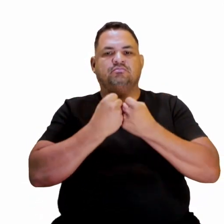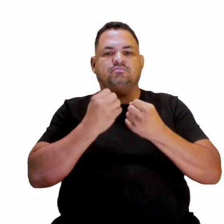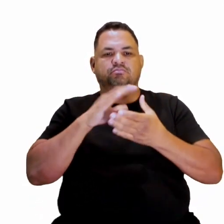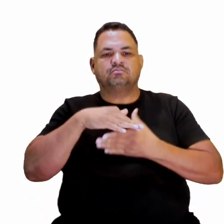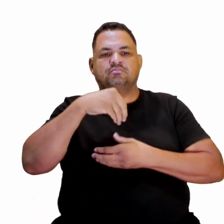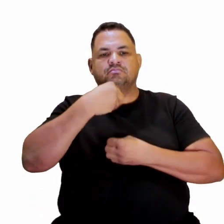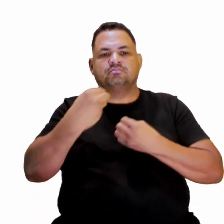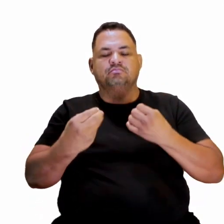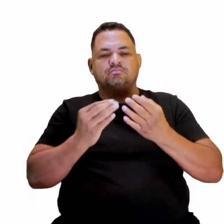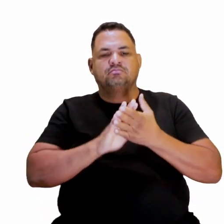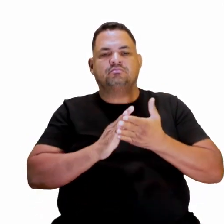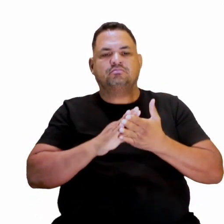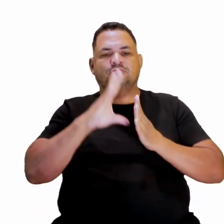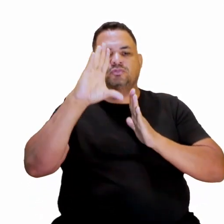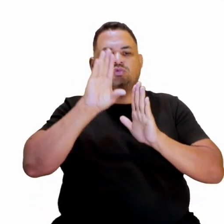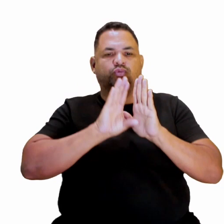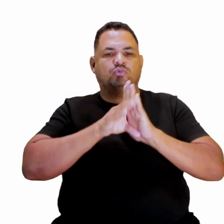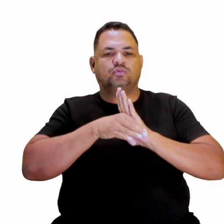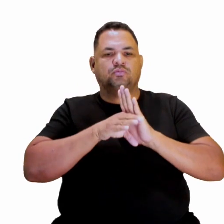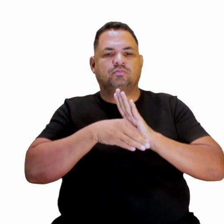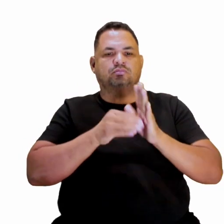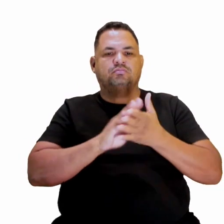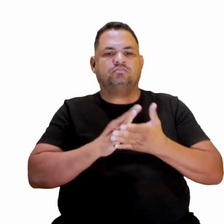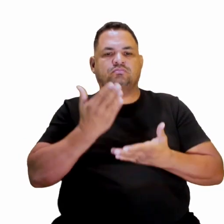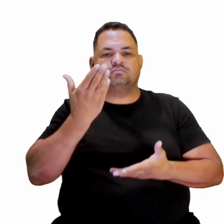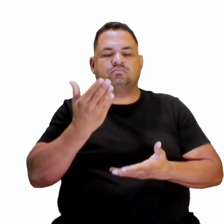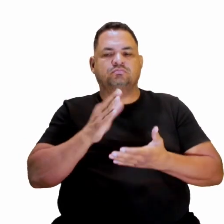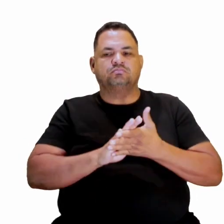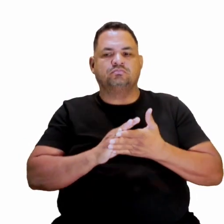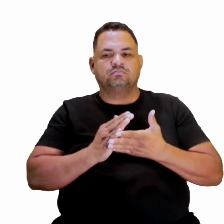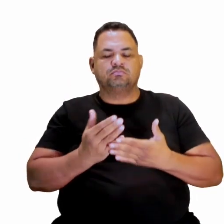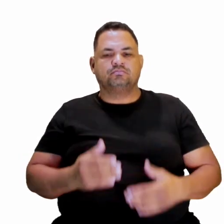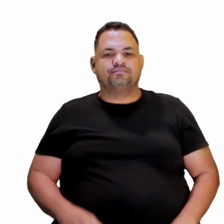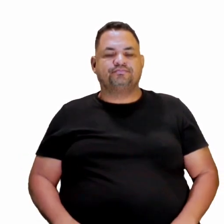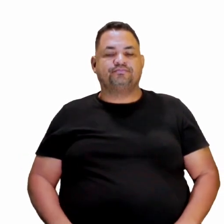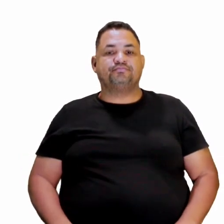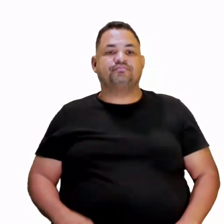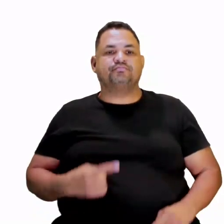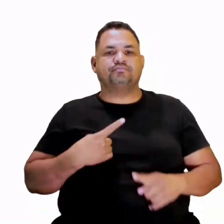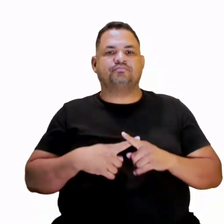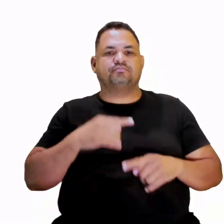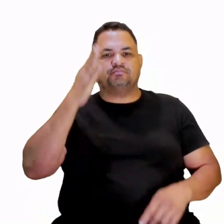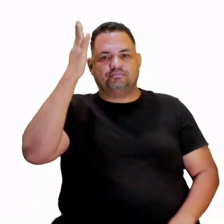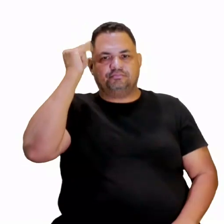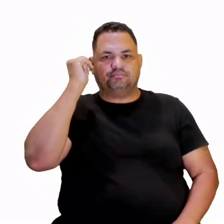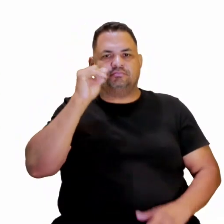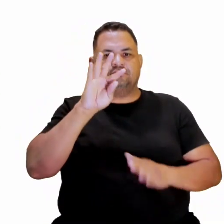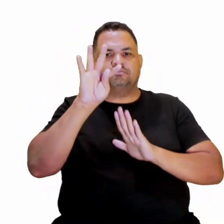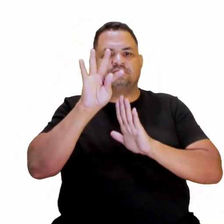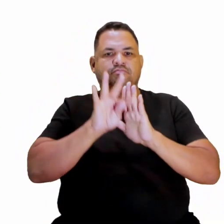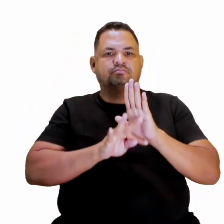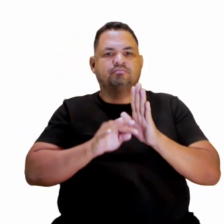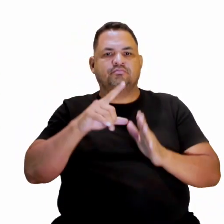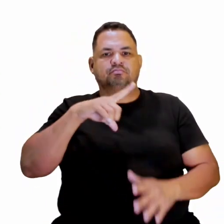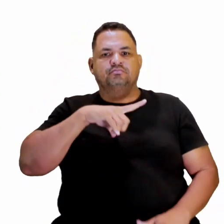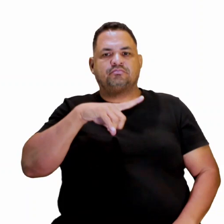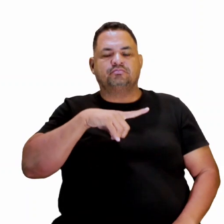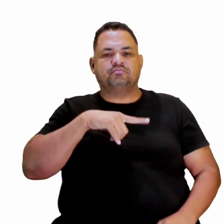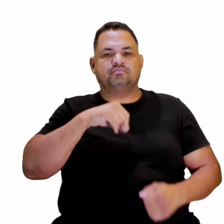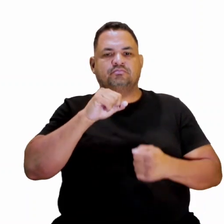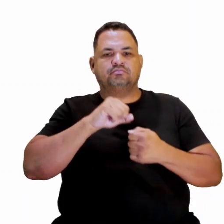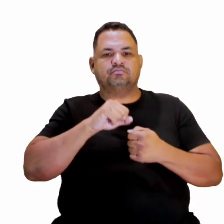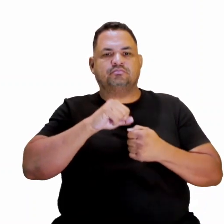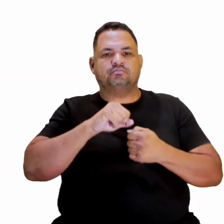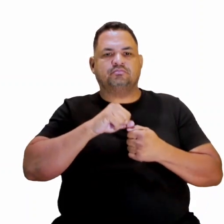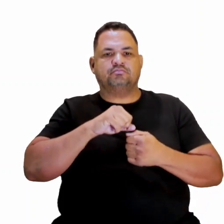grade curricular dele. E por que eu sei dessa informação? Porque eu fui lá no texto e eu tinha feito a leitura